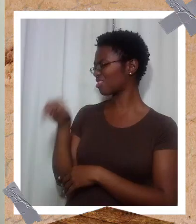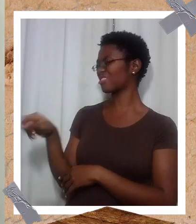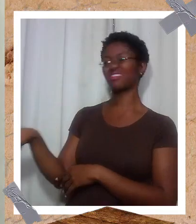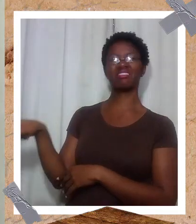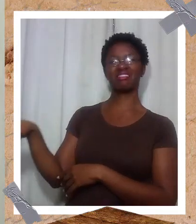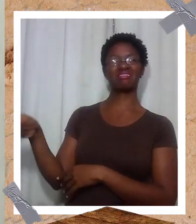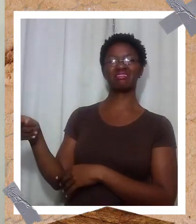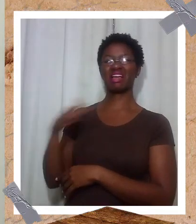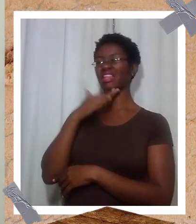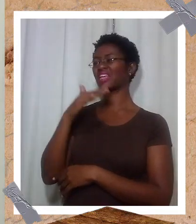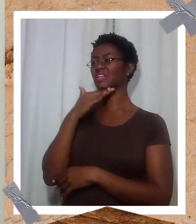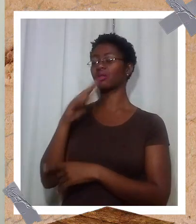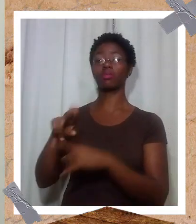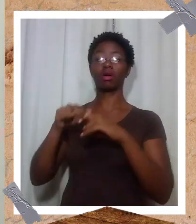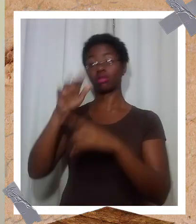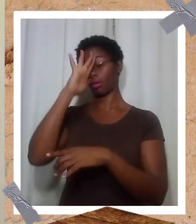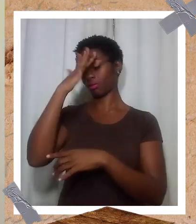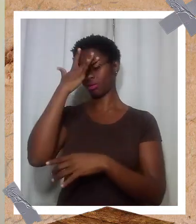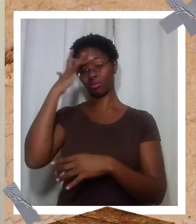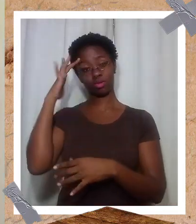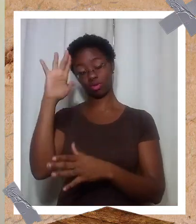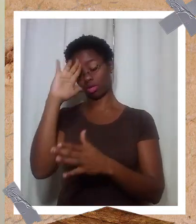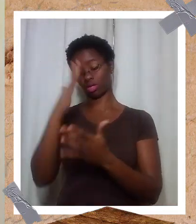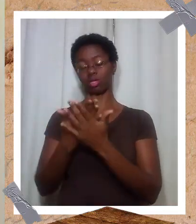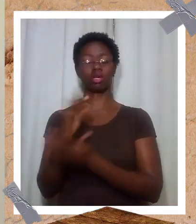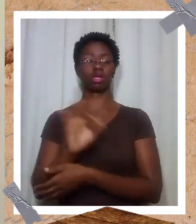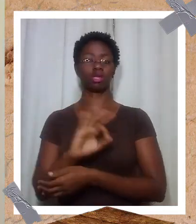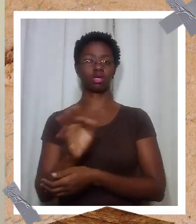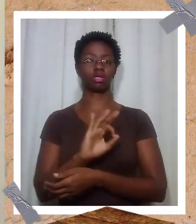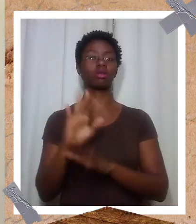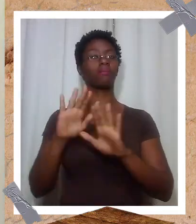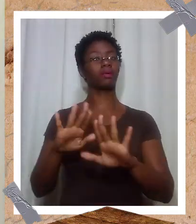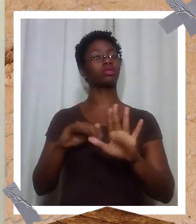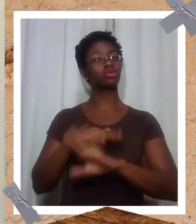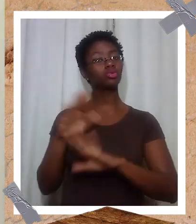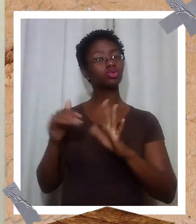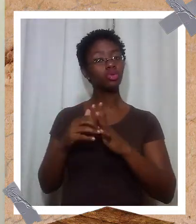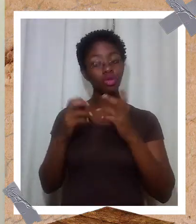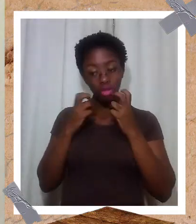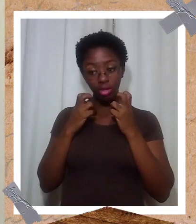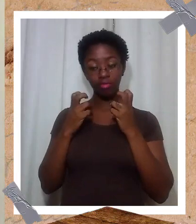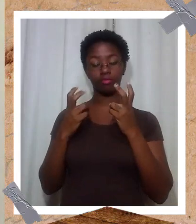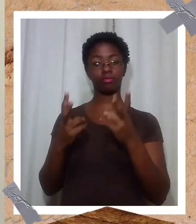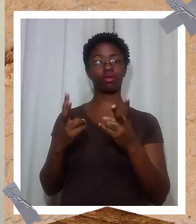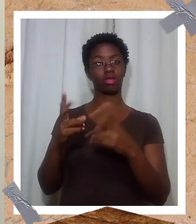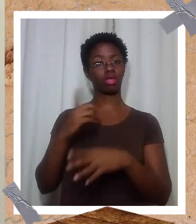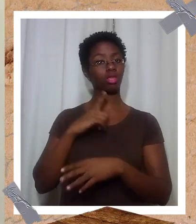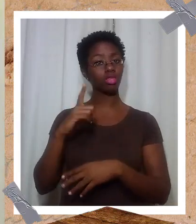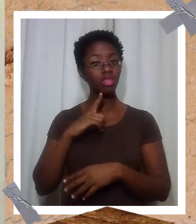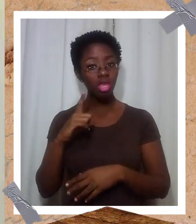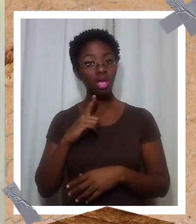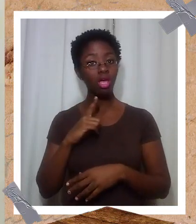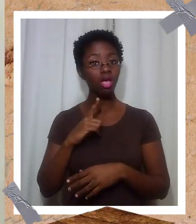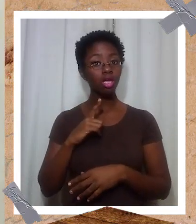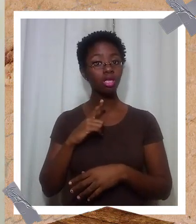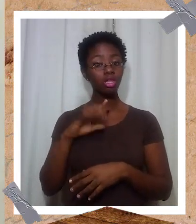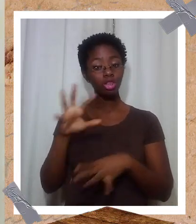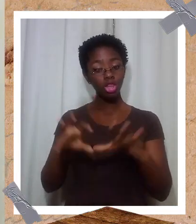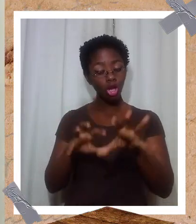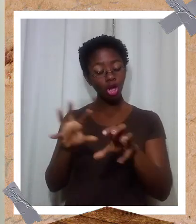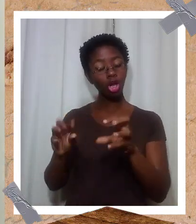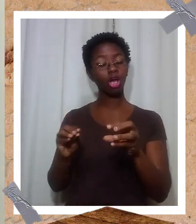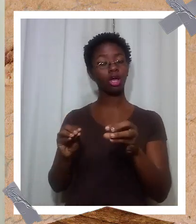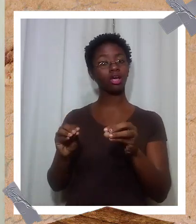porque as pessoas não acreditam. Porém, tudo que você vê e toca é sonho.